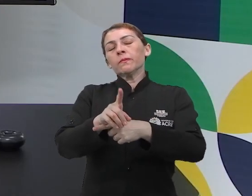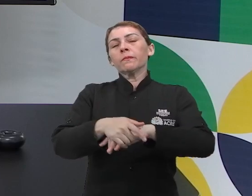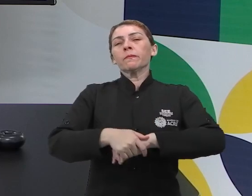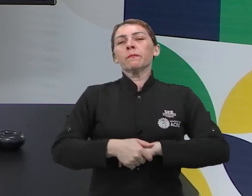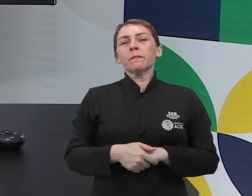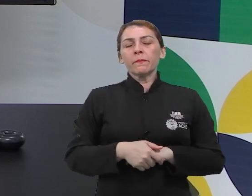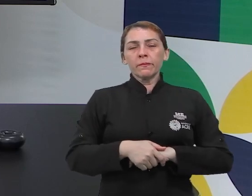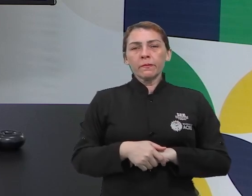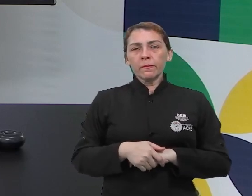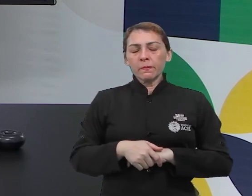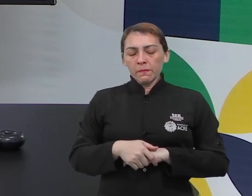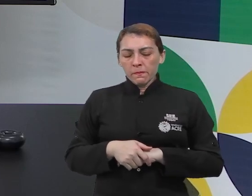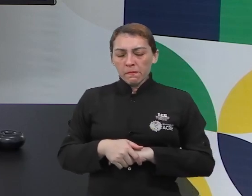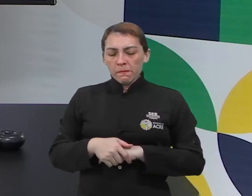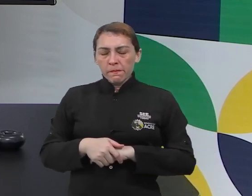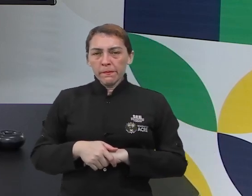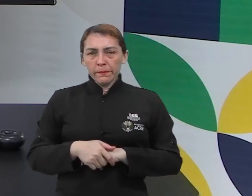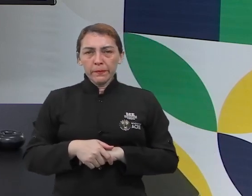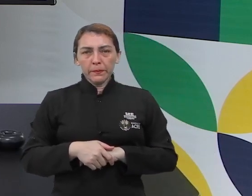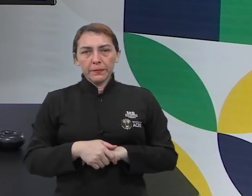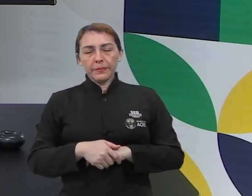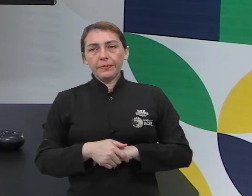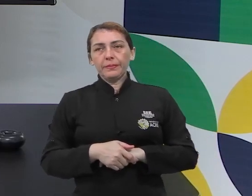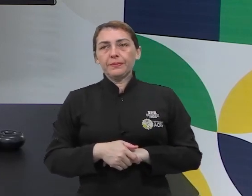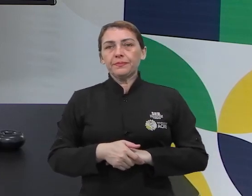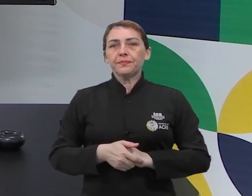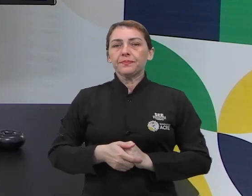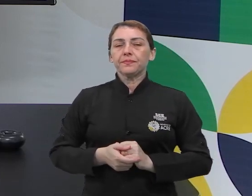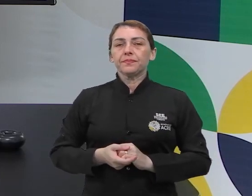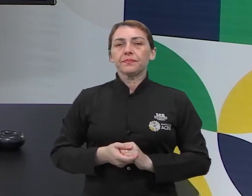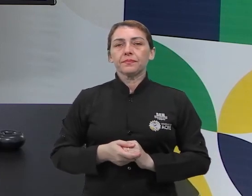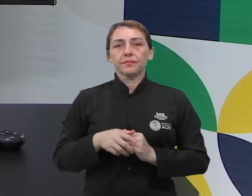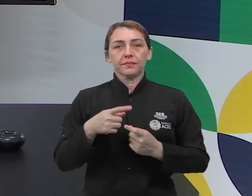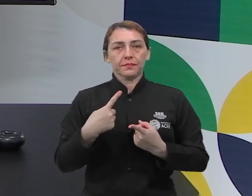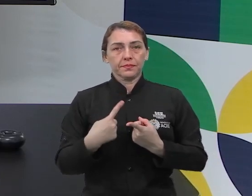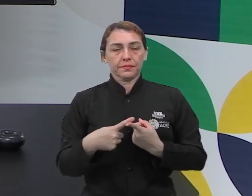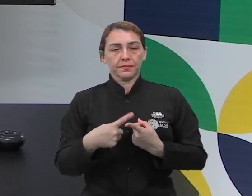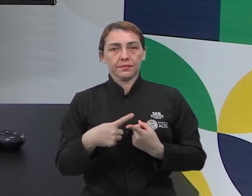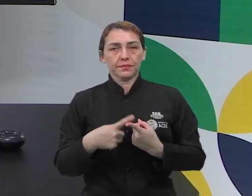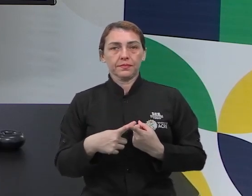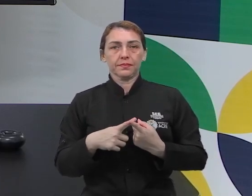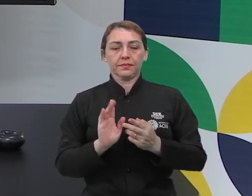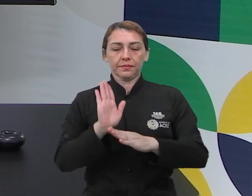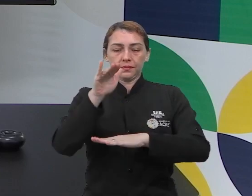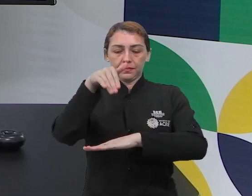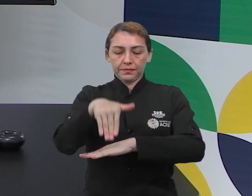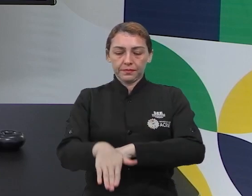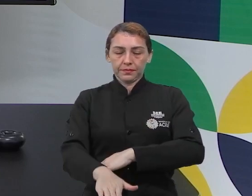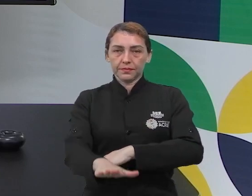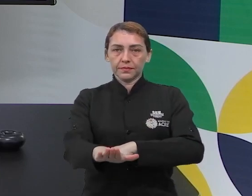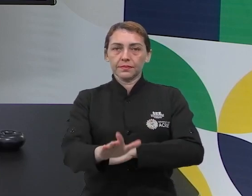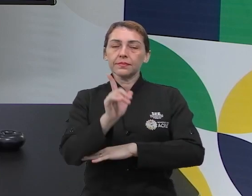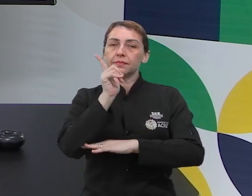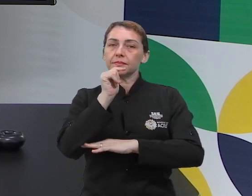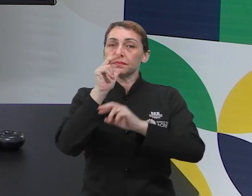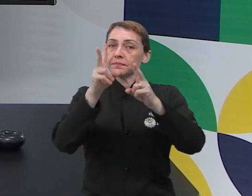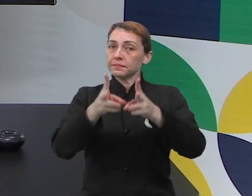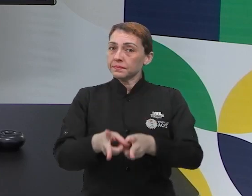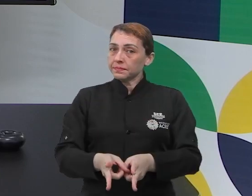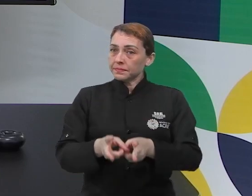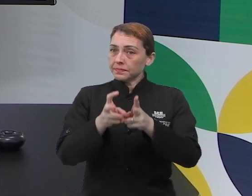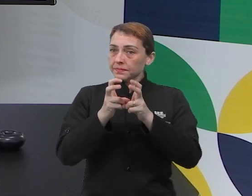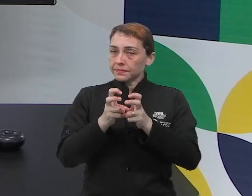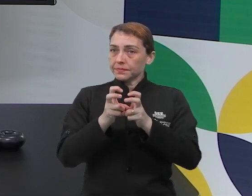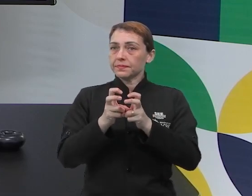o gradiente seria extremamente alto por conta da queda d'água, tá? Então percebam